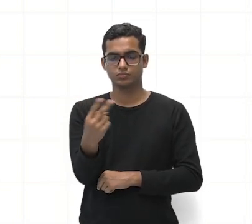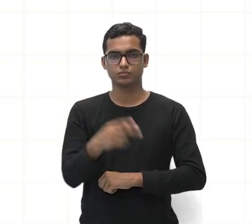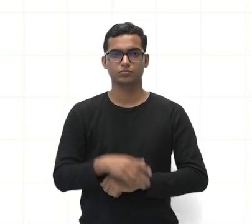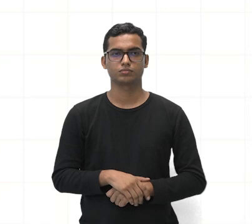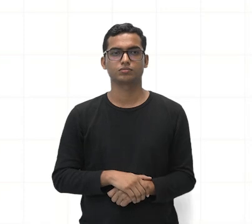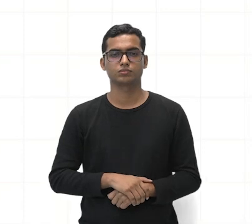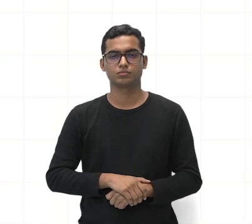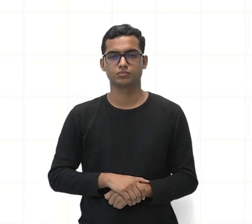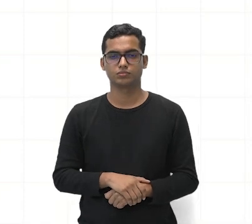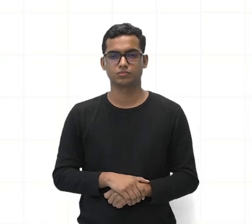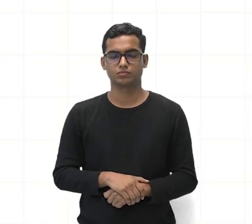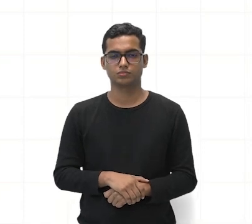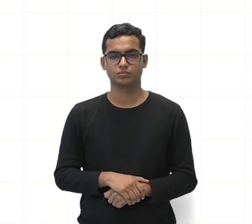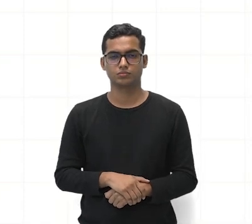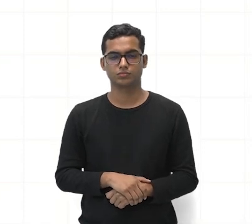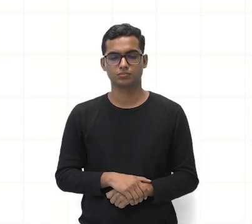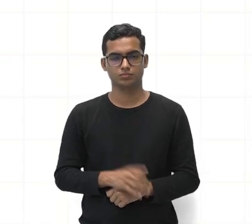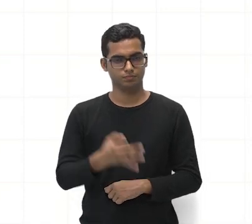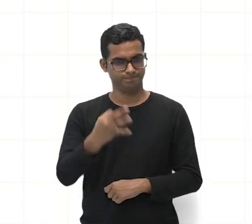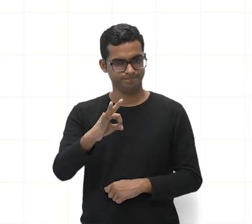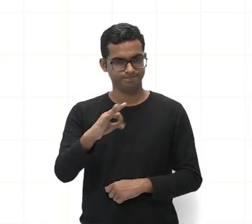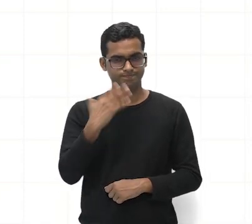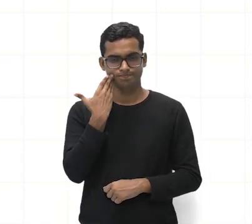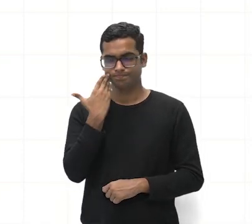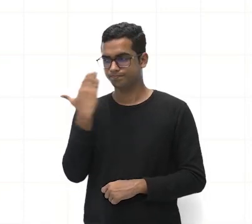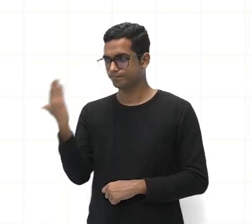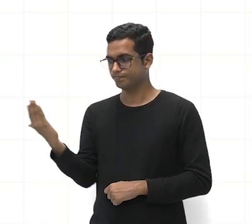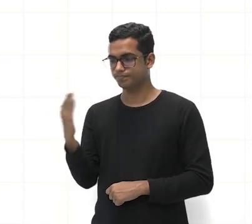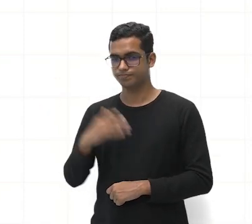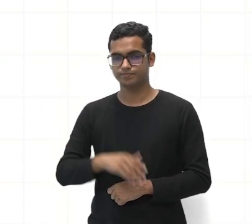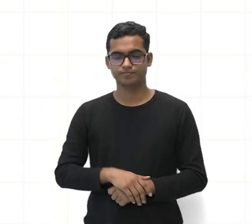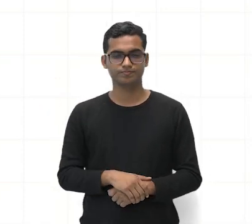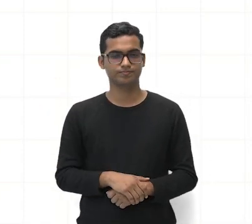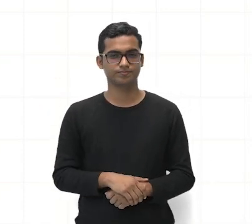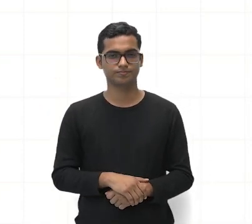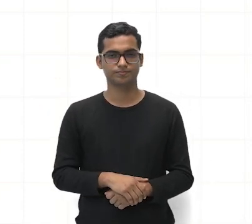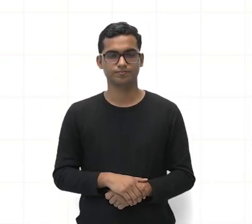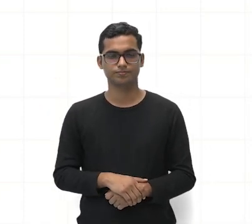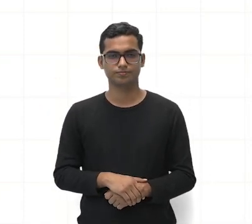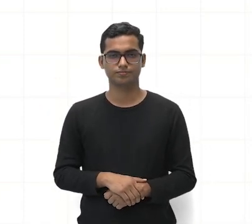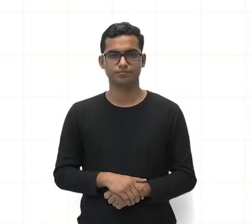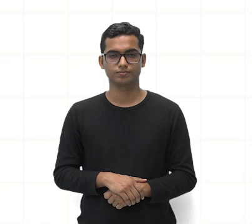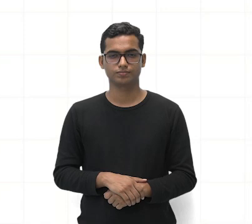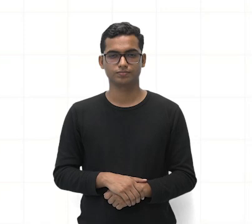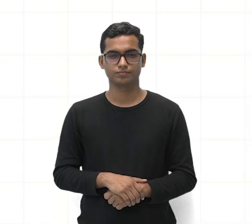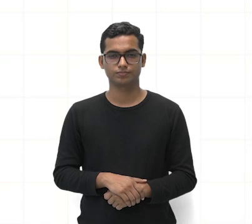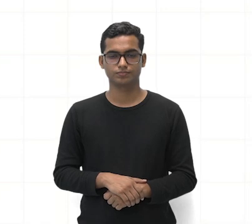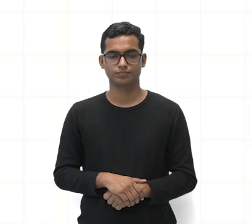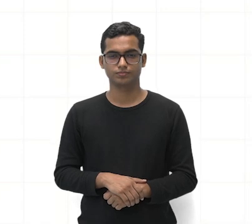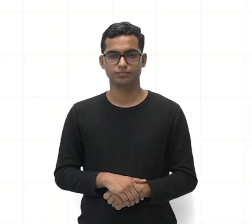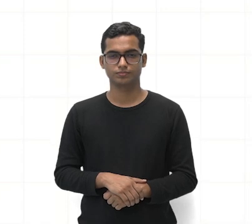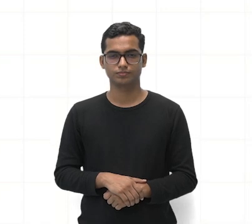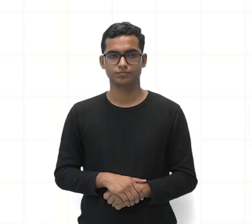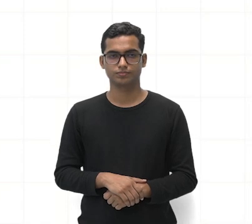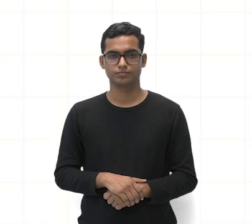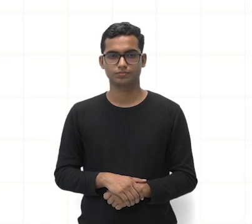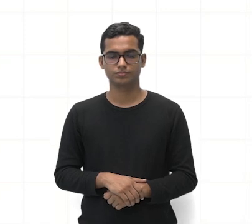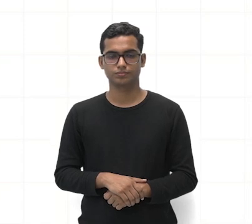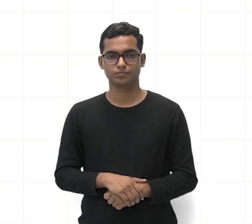0,52, certo? Vamos adicionar. E aí a gente vai somar